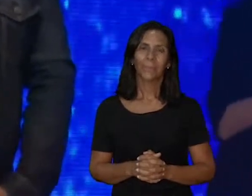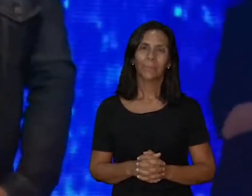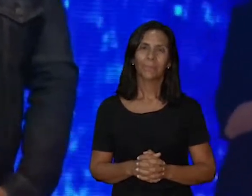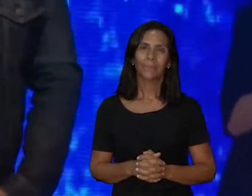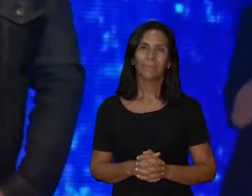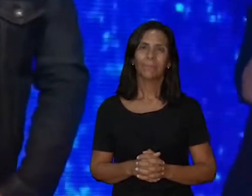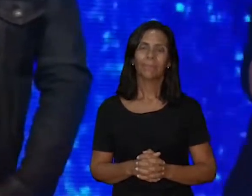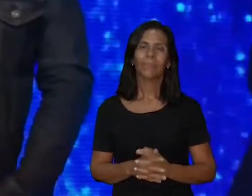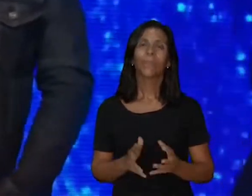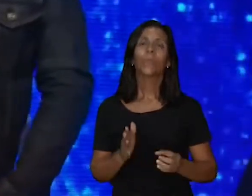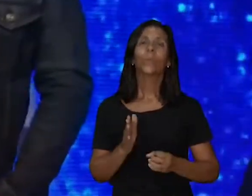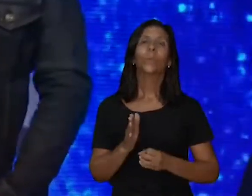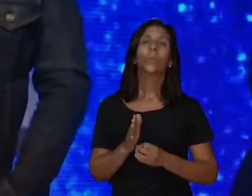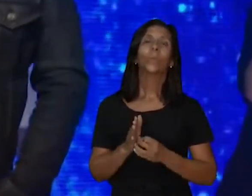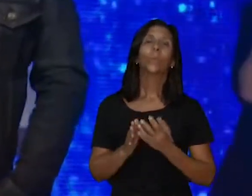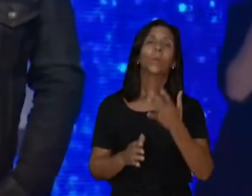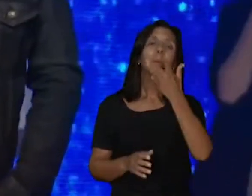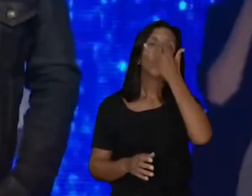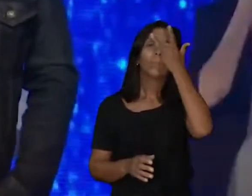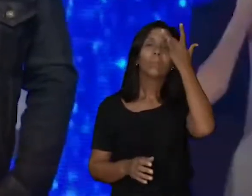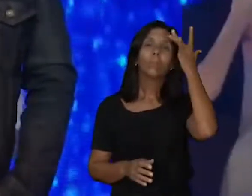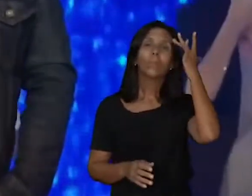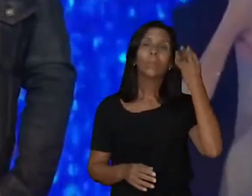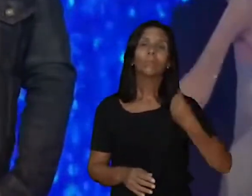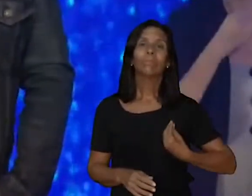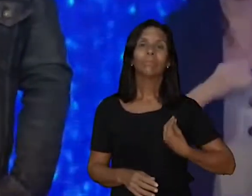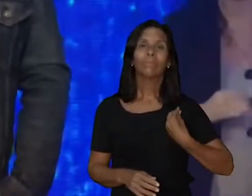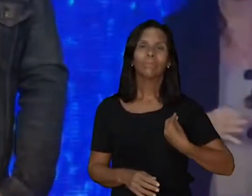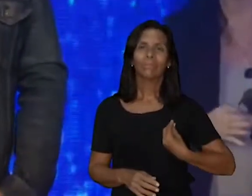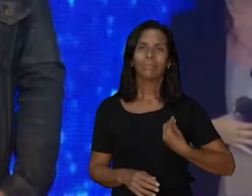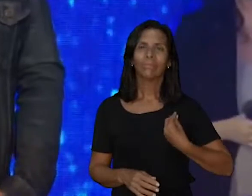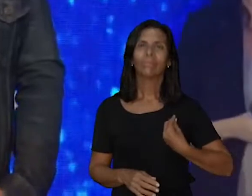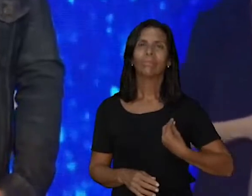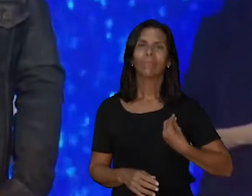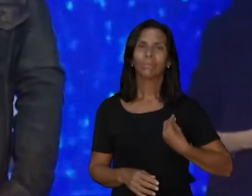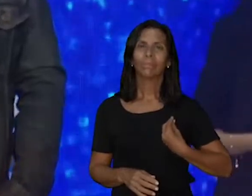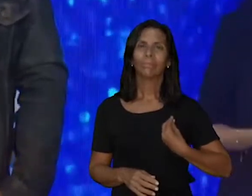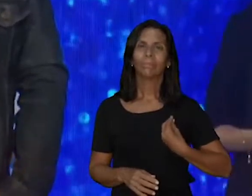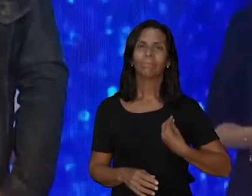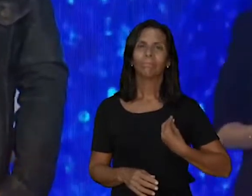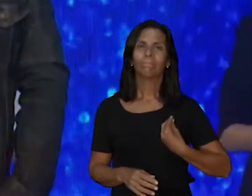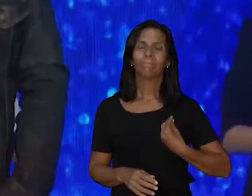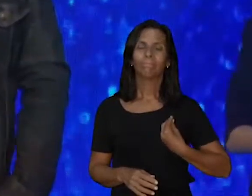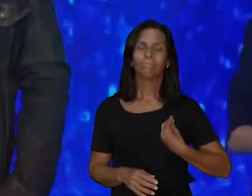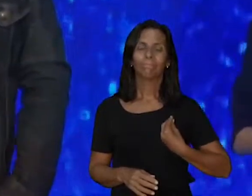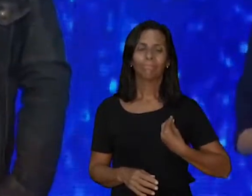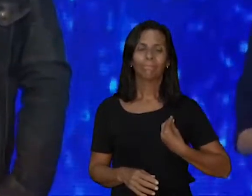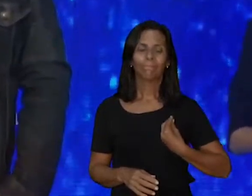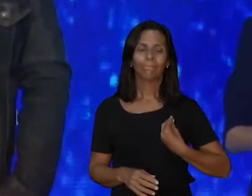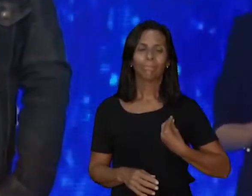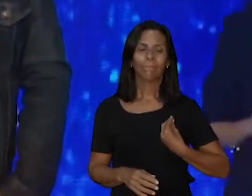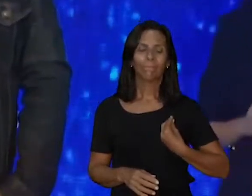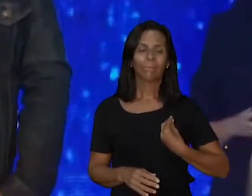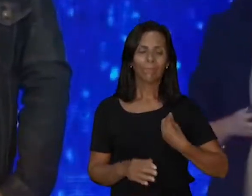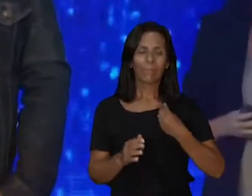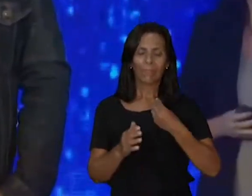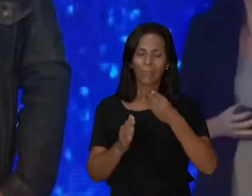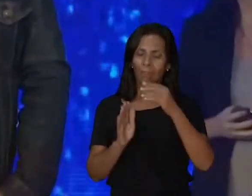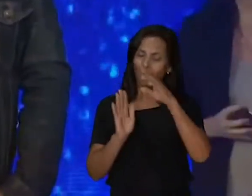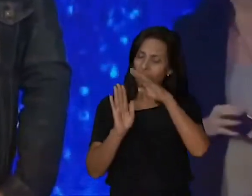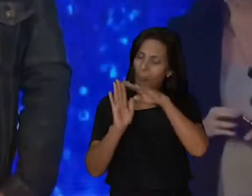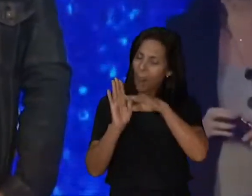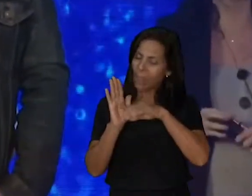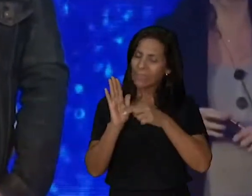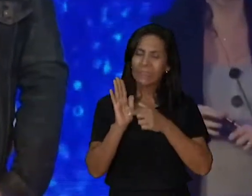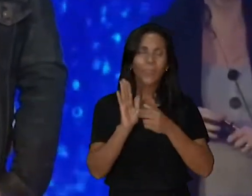Quantos aqui ou aqui na área externa colocaram algo que precisava de cura na alma, no corpo, diante